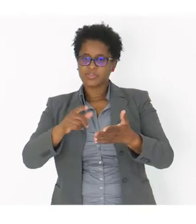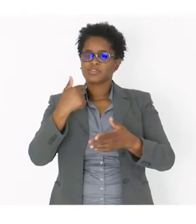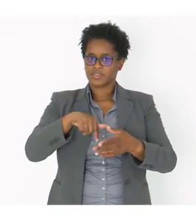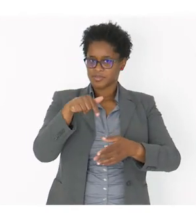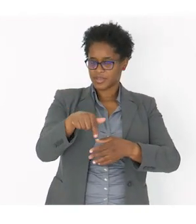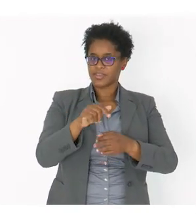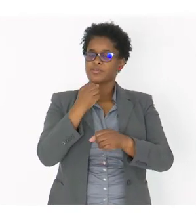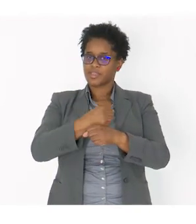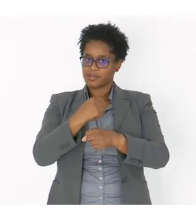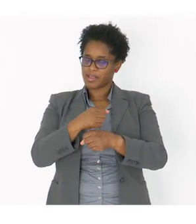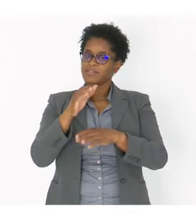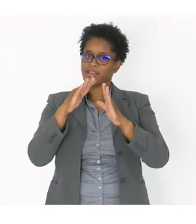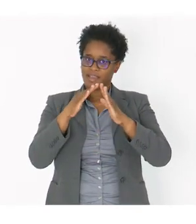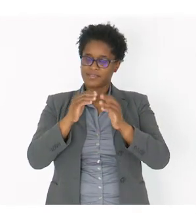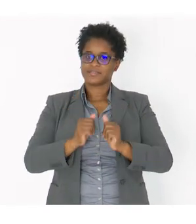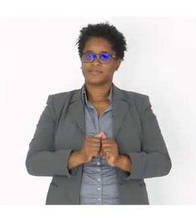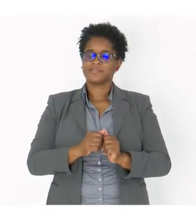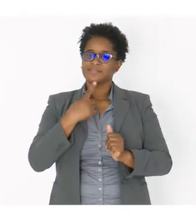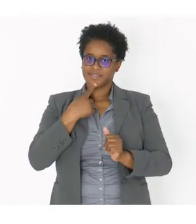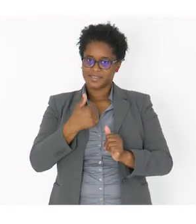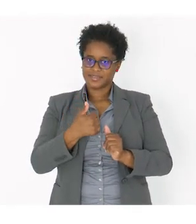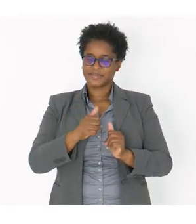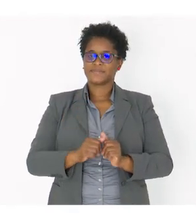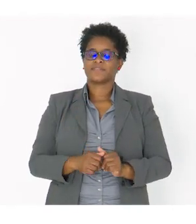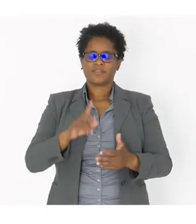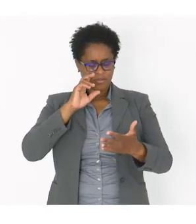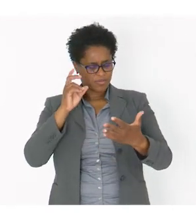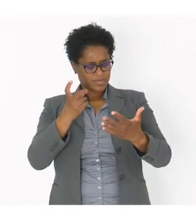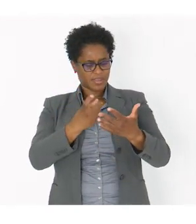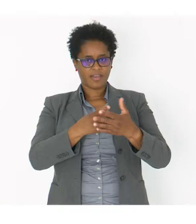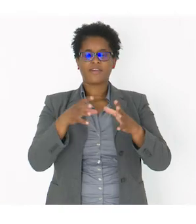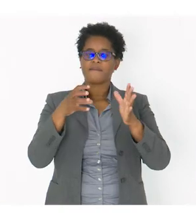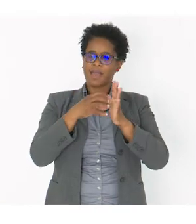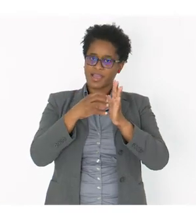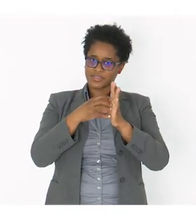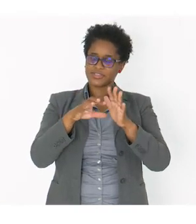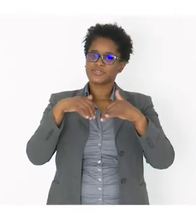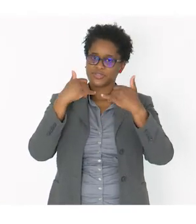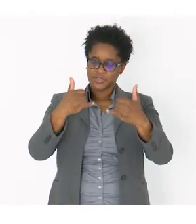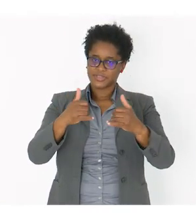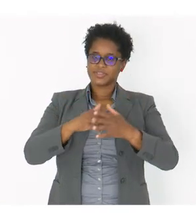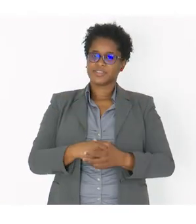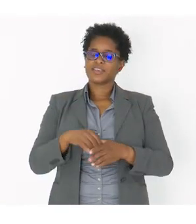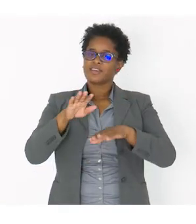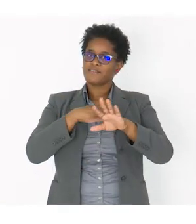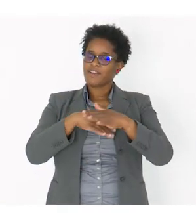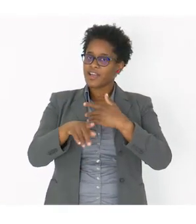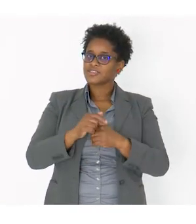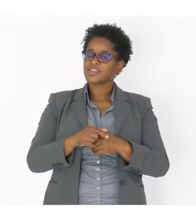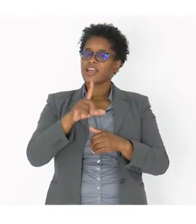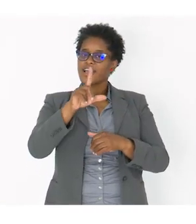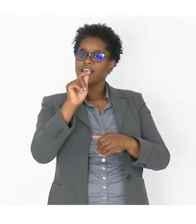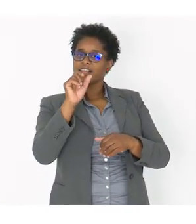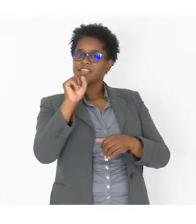temos aqui o trabalho de casa, certo? Observa a imagem seguinte e faz